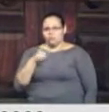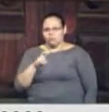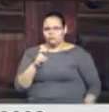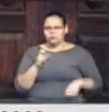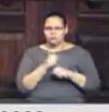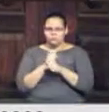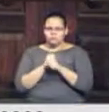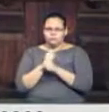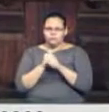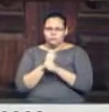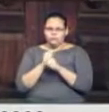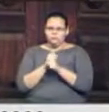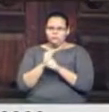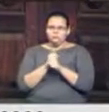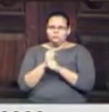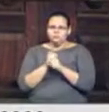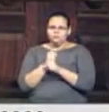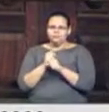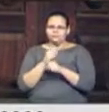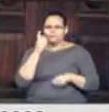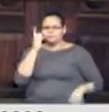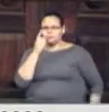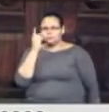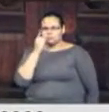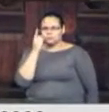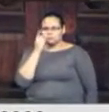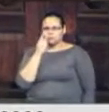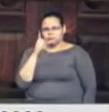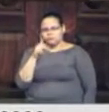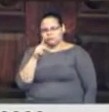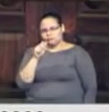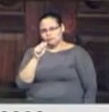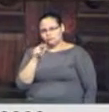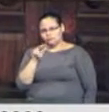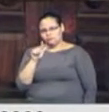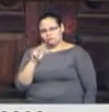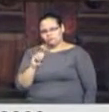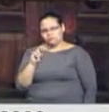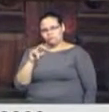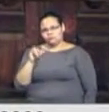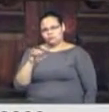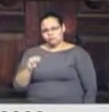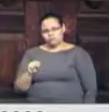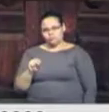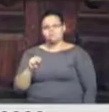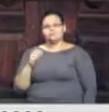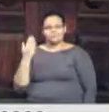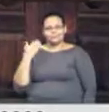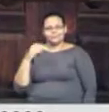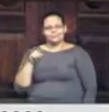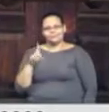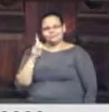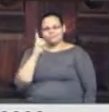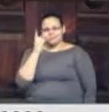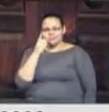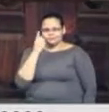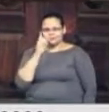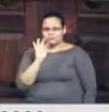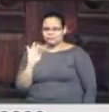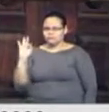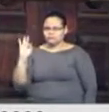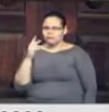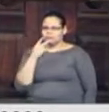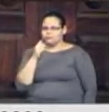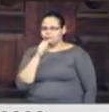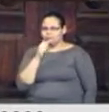anos, né? Deputado Paulo Ramos, que na época era deputado federal, lembrou que não